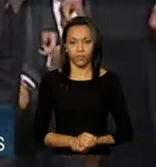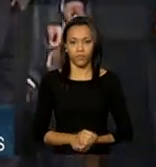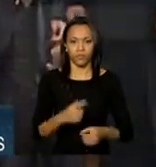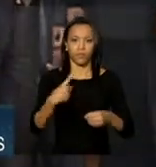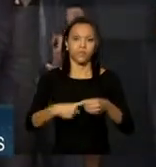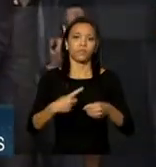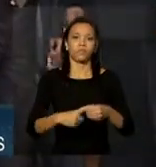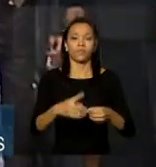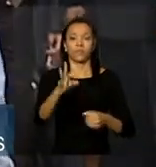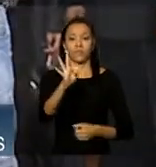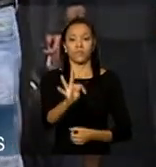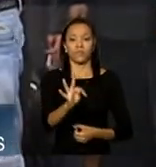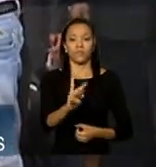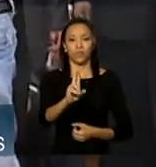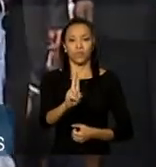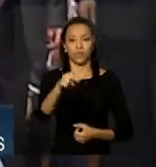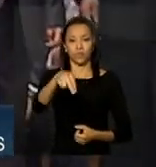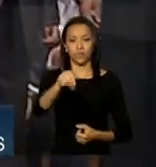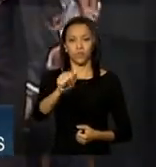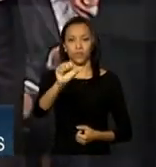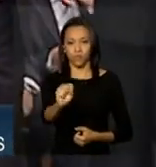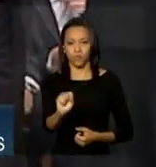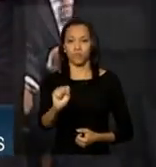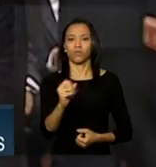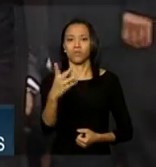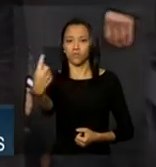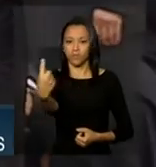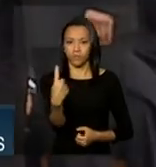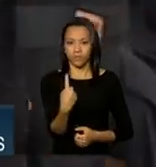Tunas, João Edmilson Schmidt.